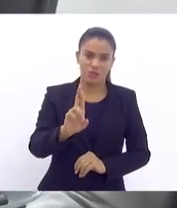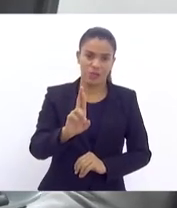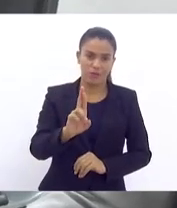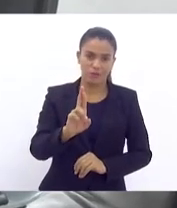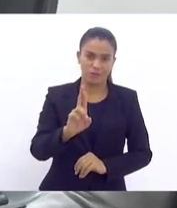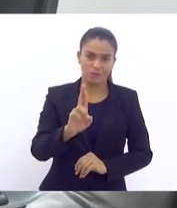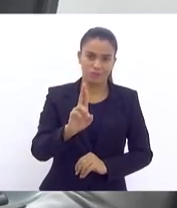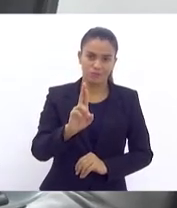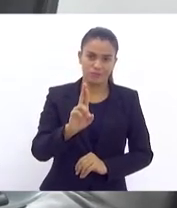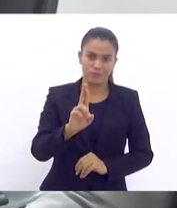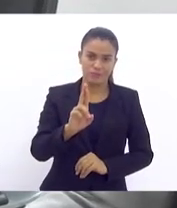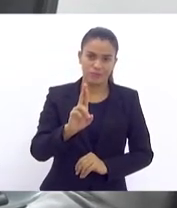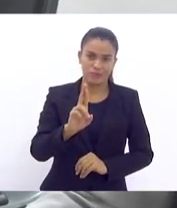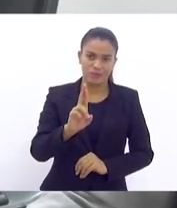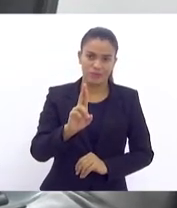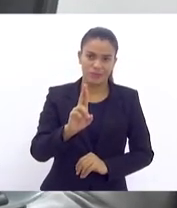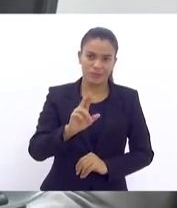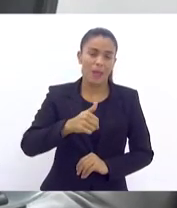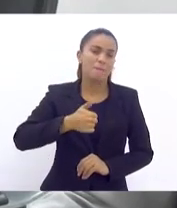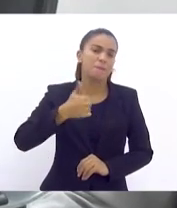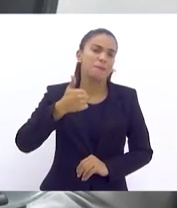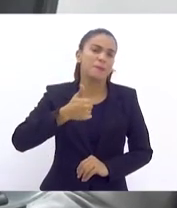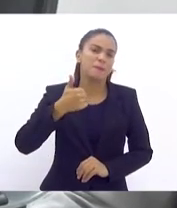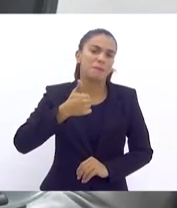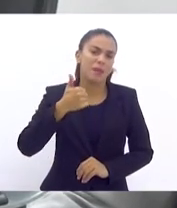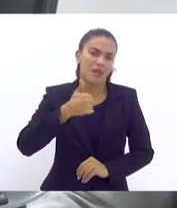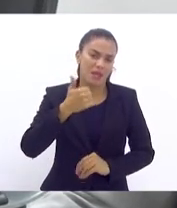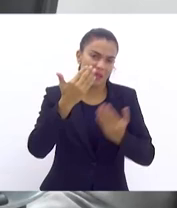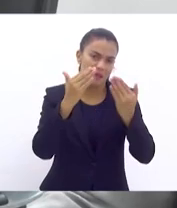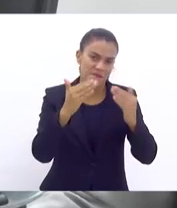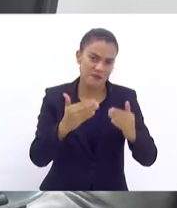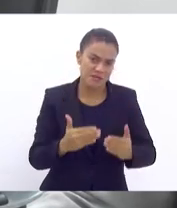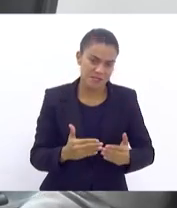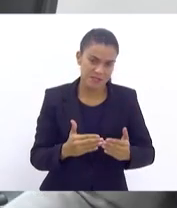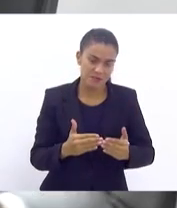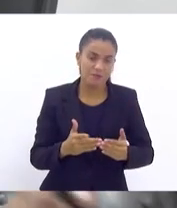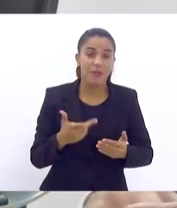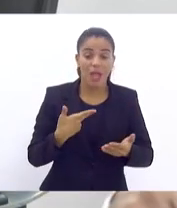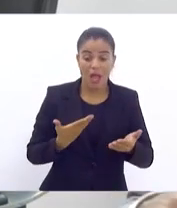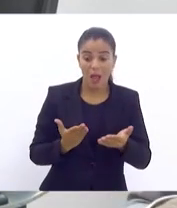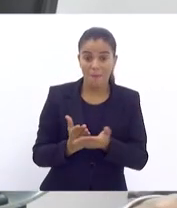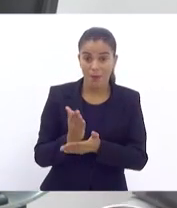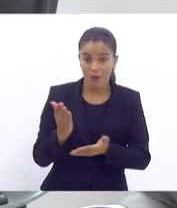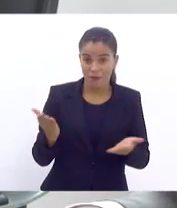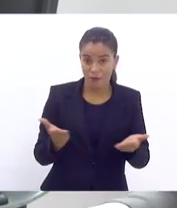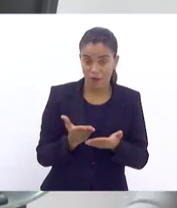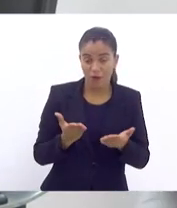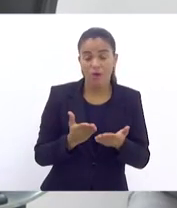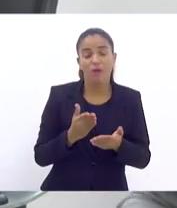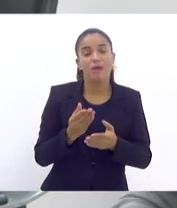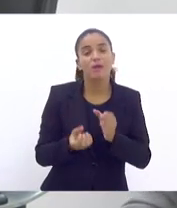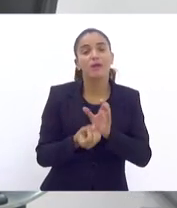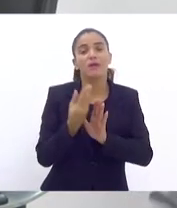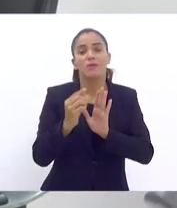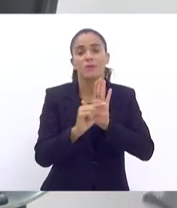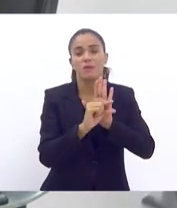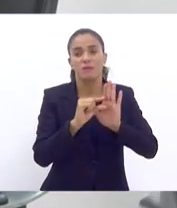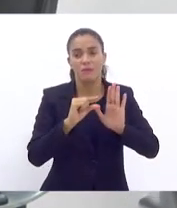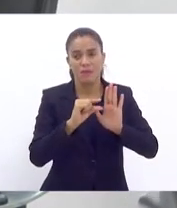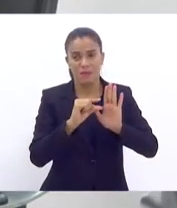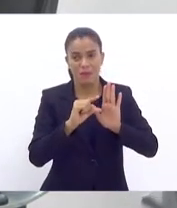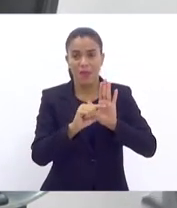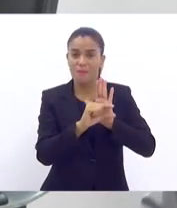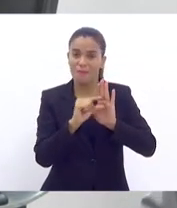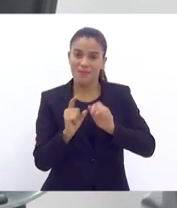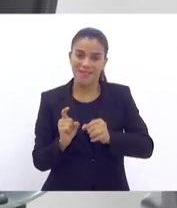primeira a gente vai a prova dessa forma e faz um emenda E aí necessariamente a emenda